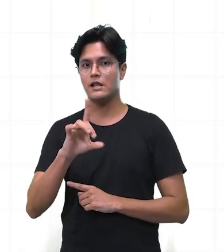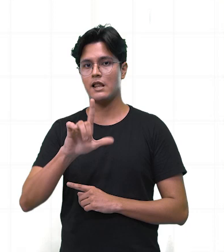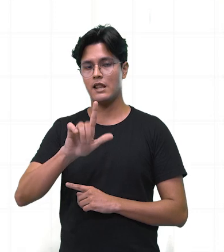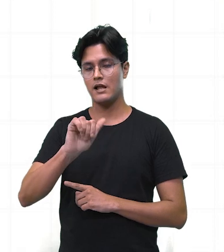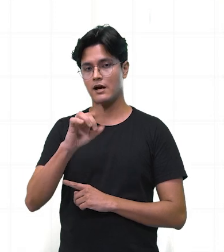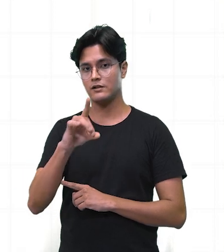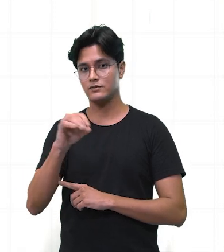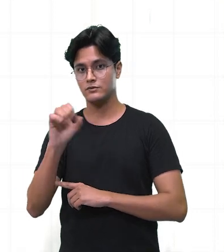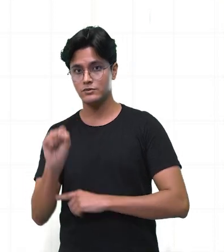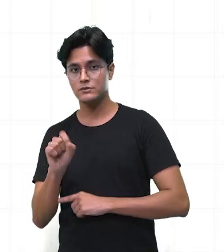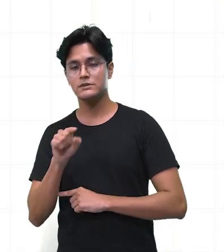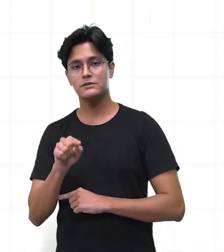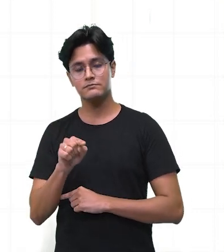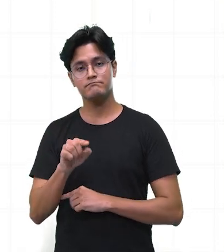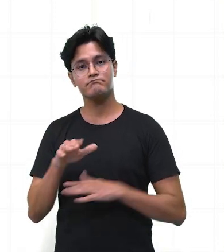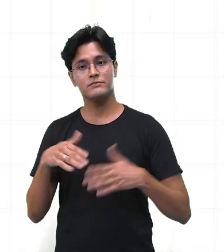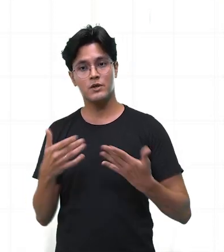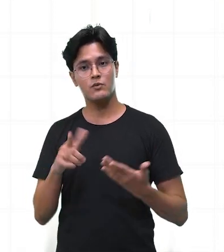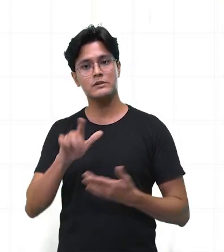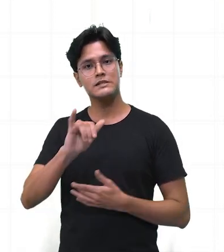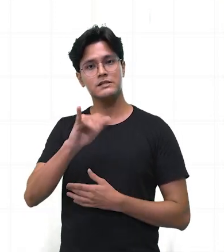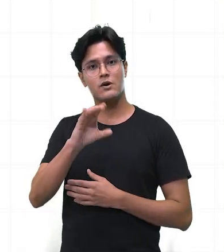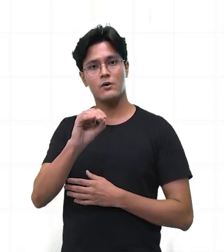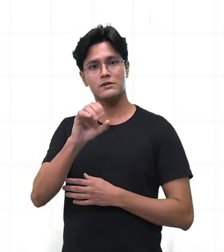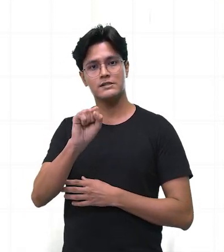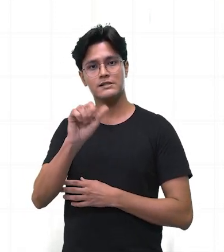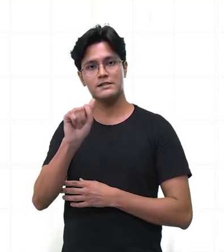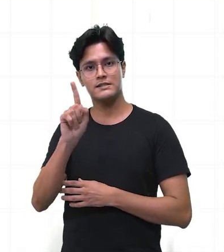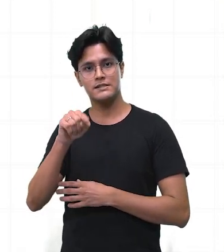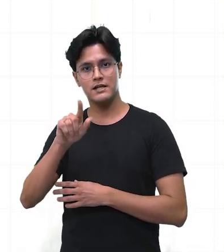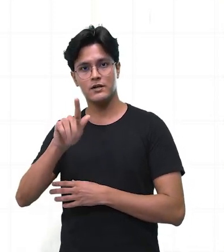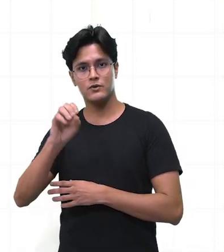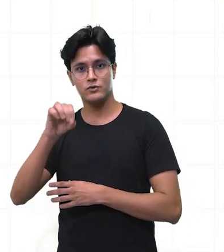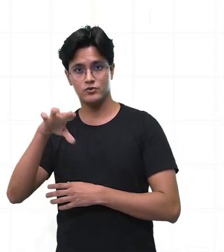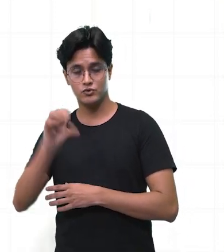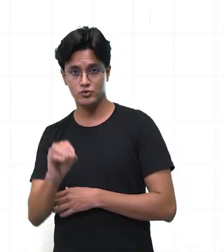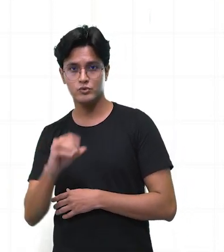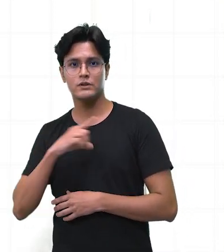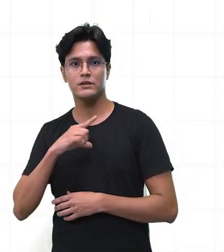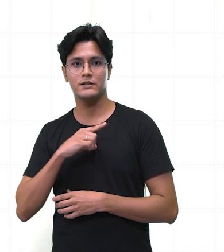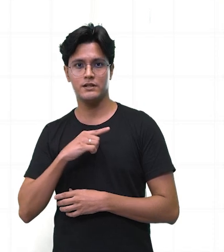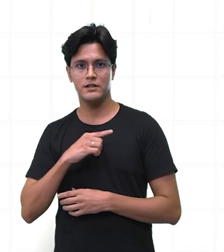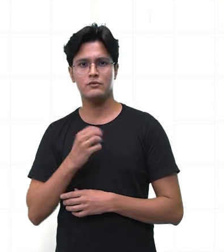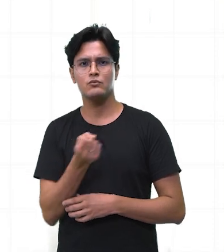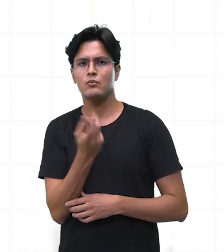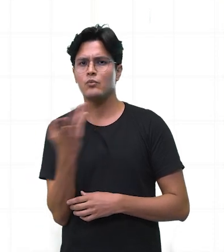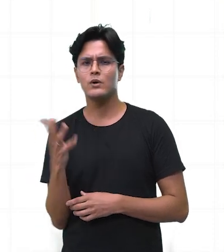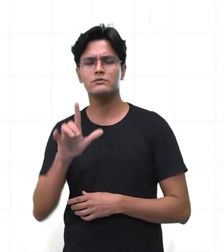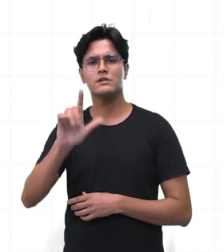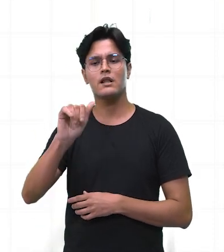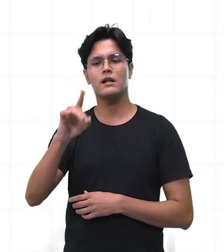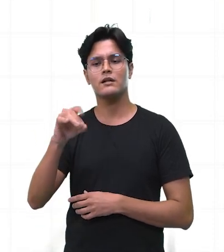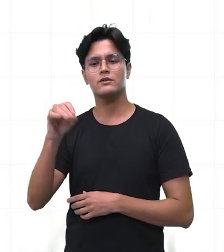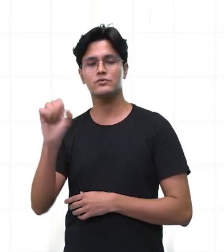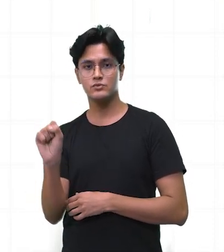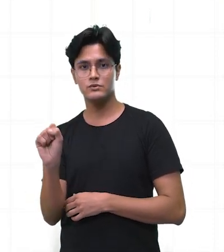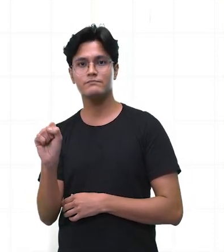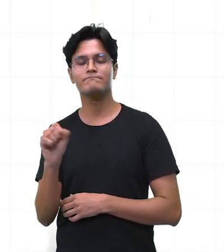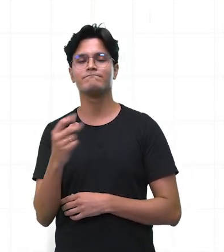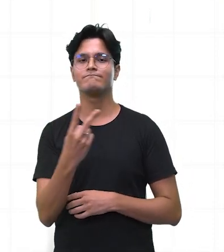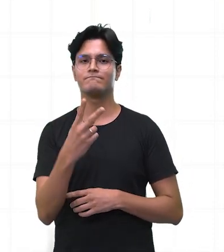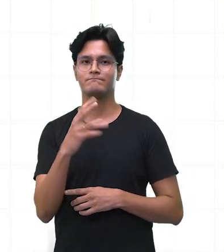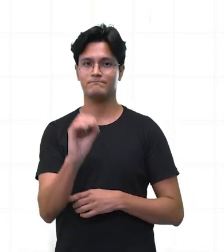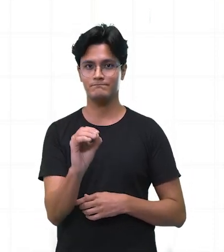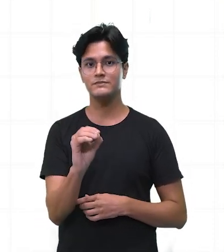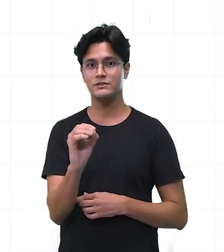um icoságono, significa que ele tem 20 lados. Então, no lugar do N, nós vamos colocar 20,